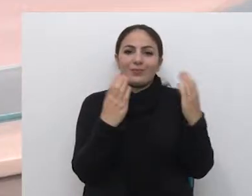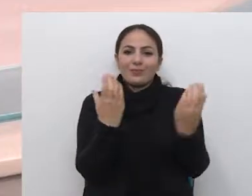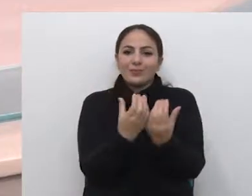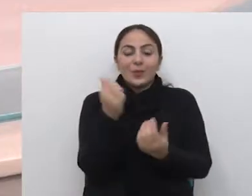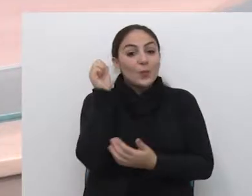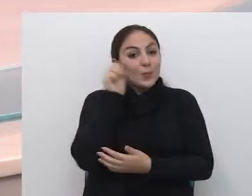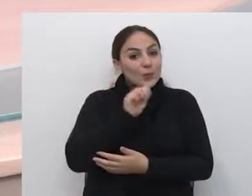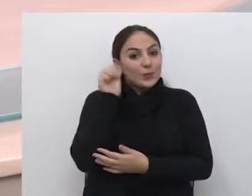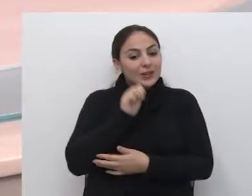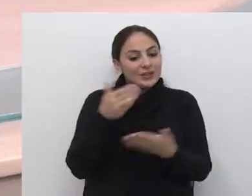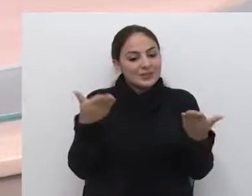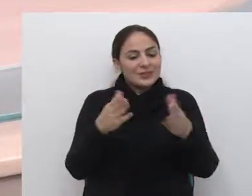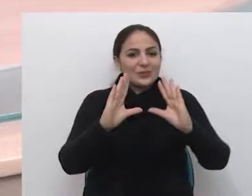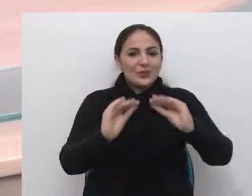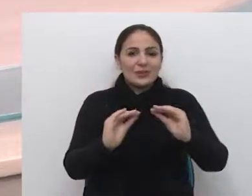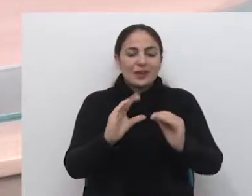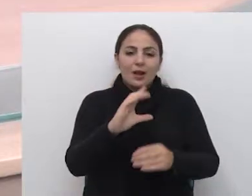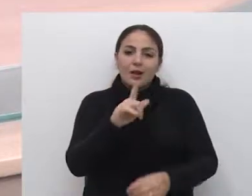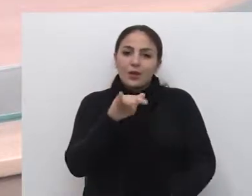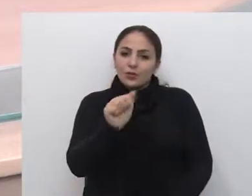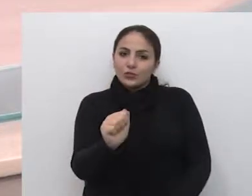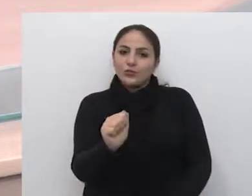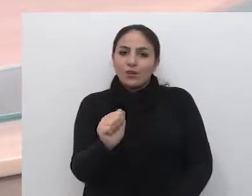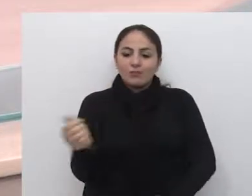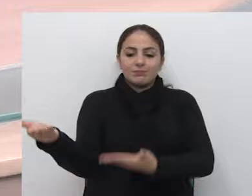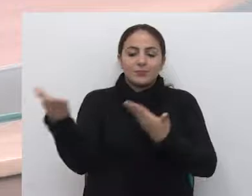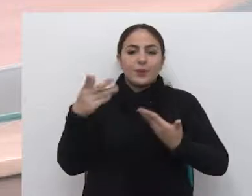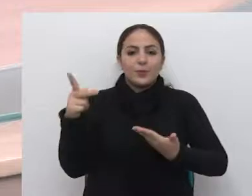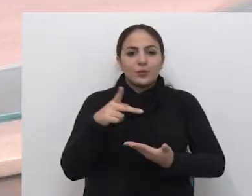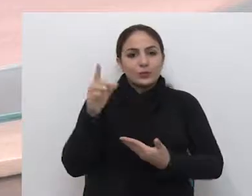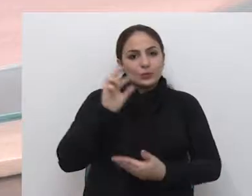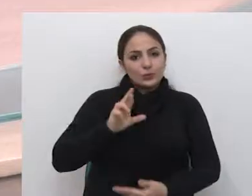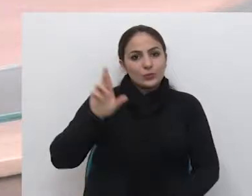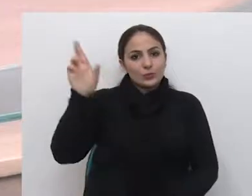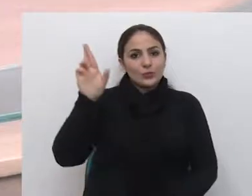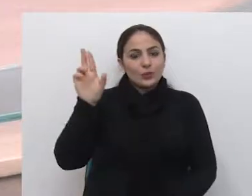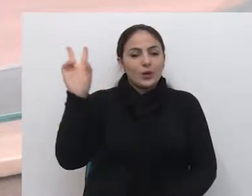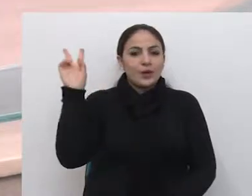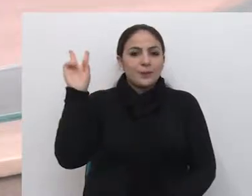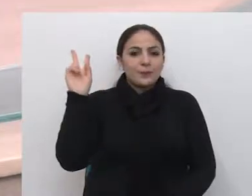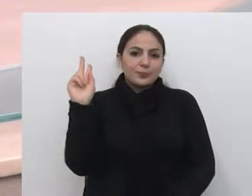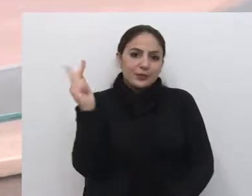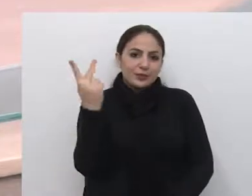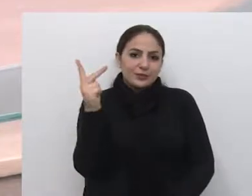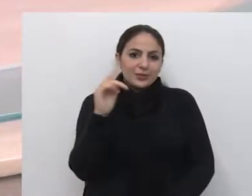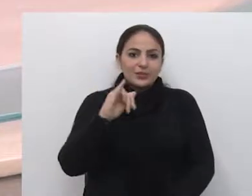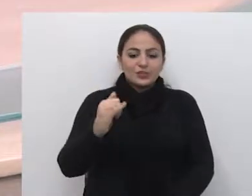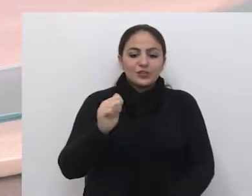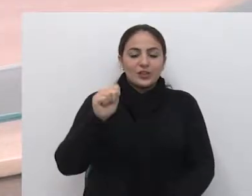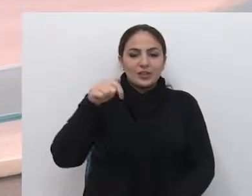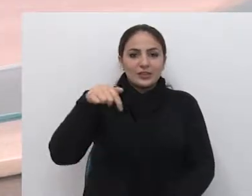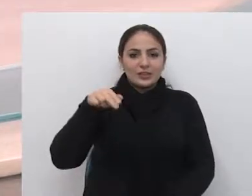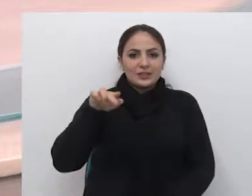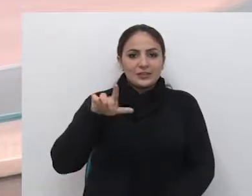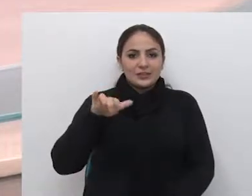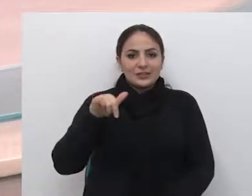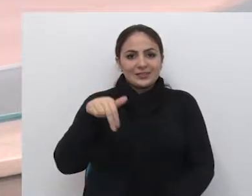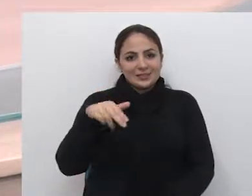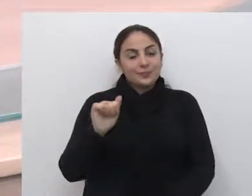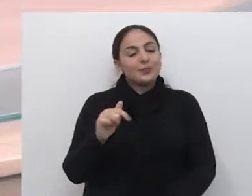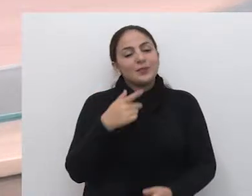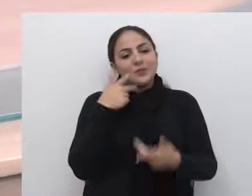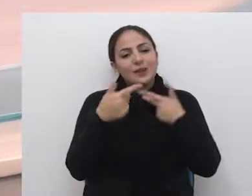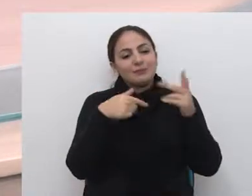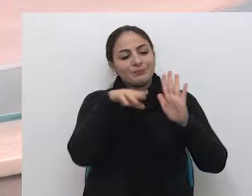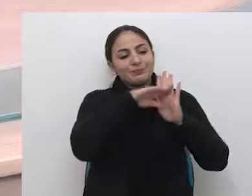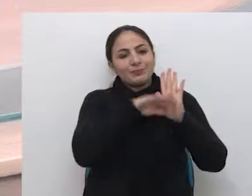Câmara Mulher, que vai ao ar esta noite, Cláudia Tainá recebe a professora doutora em História Jaqueline Allert. Em